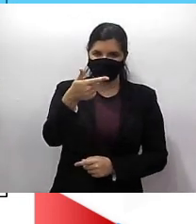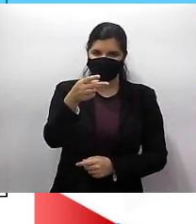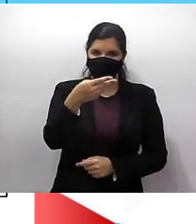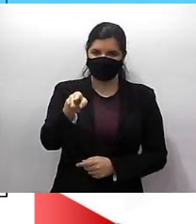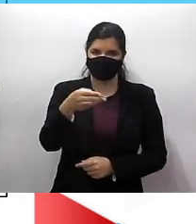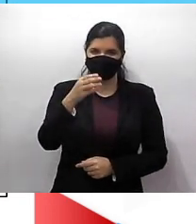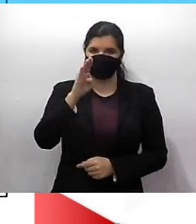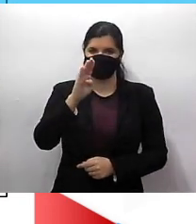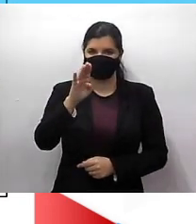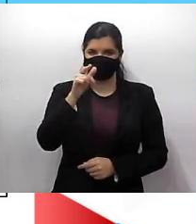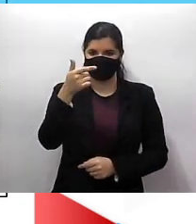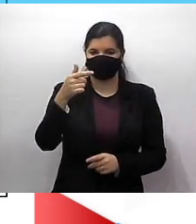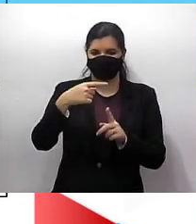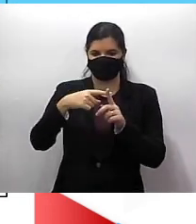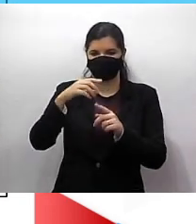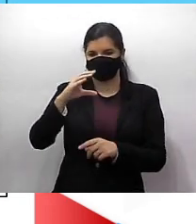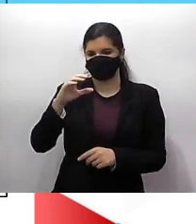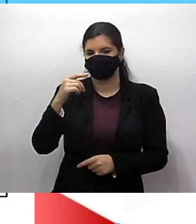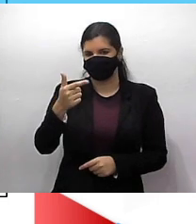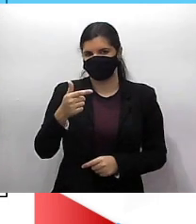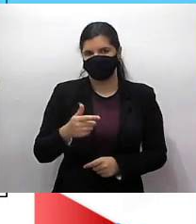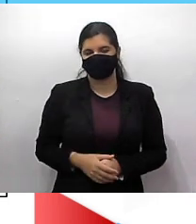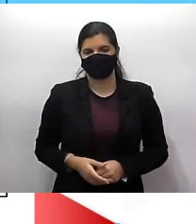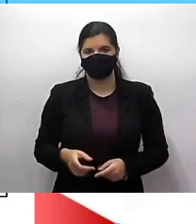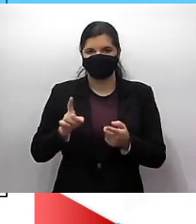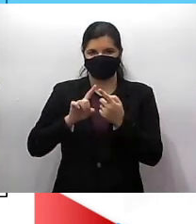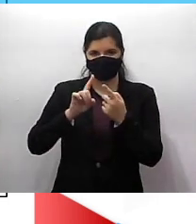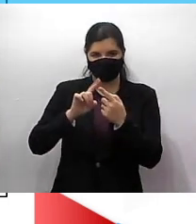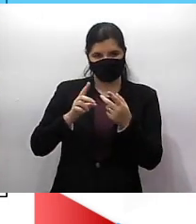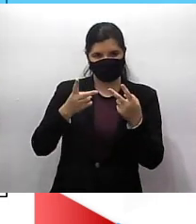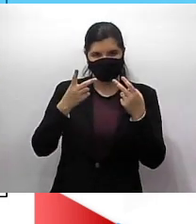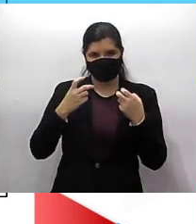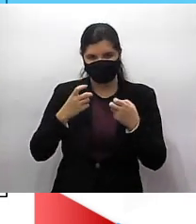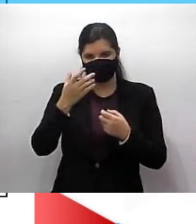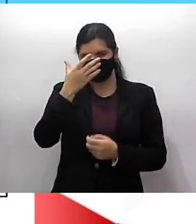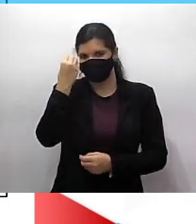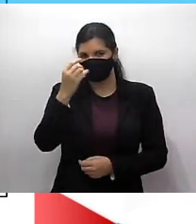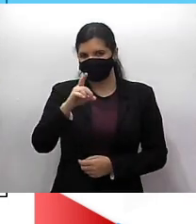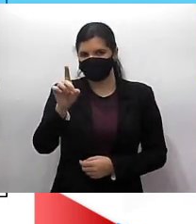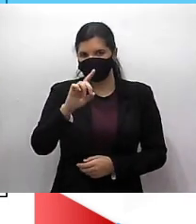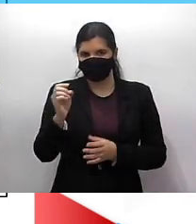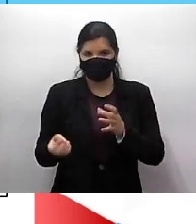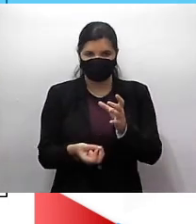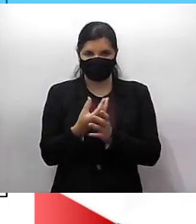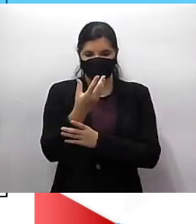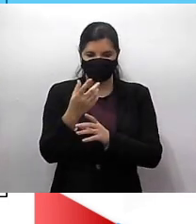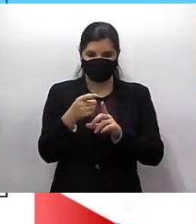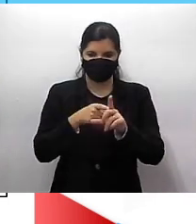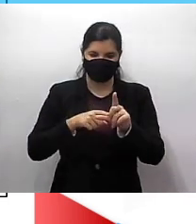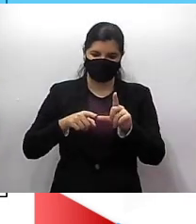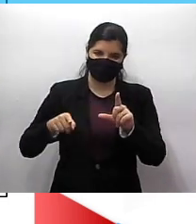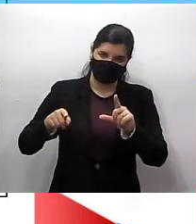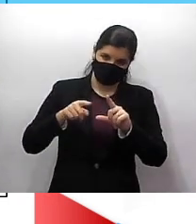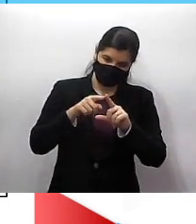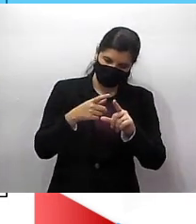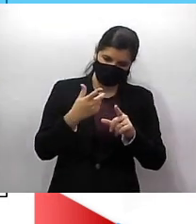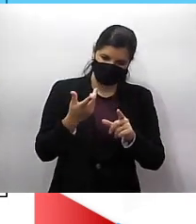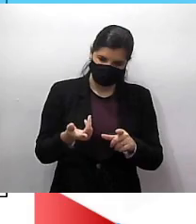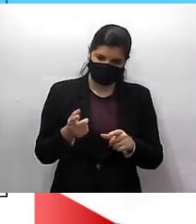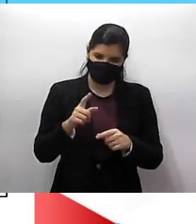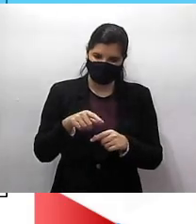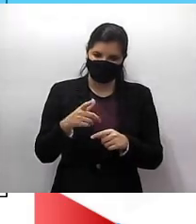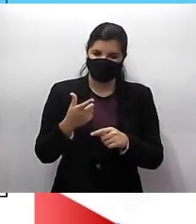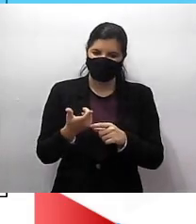a b ao quadrado mais c ao quadrado. Também tem uma noção que você não pode esquecer da construção de triângulos, tá bom? Que